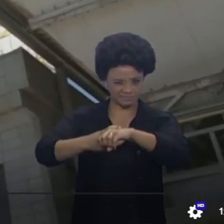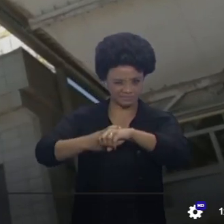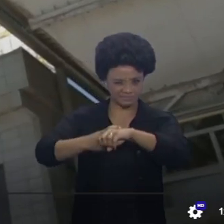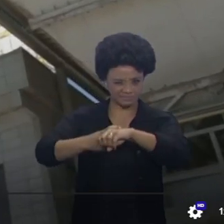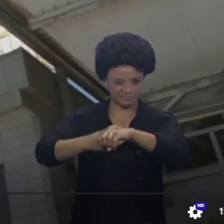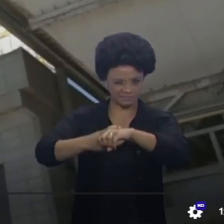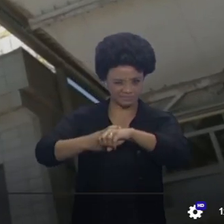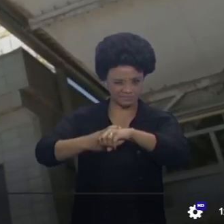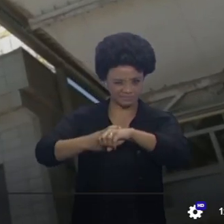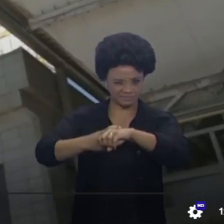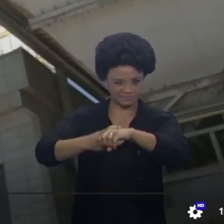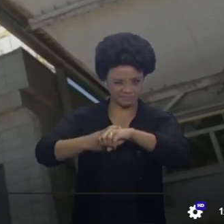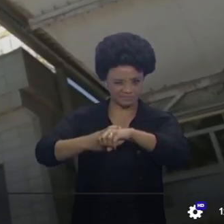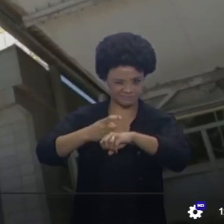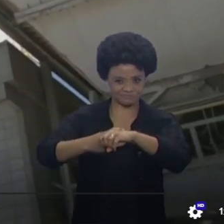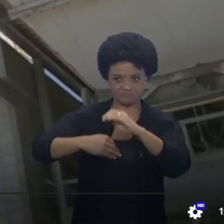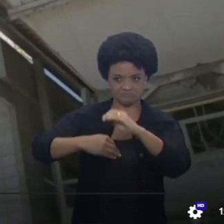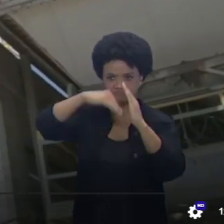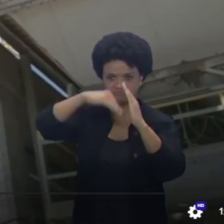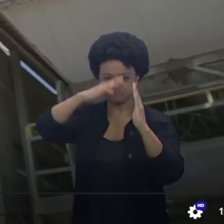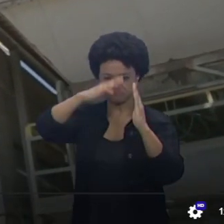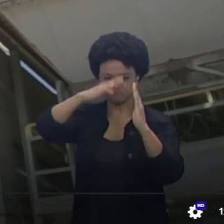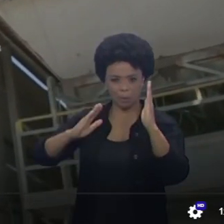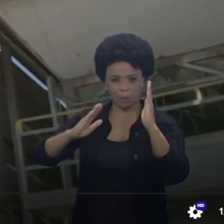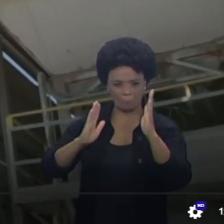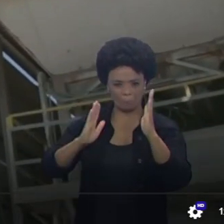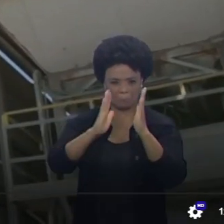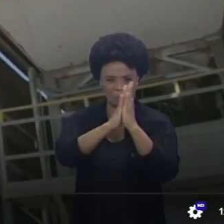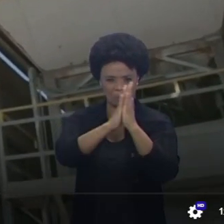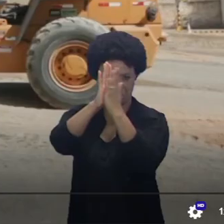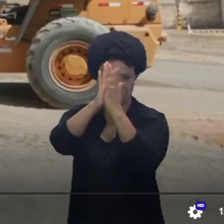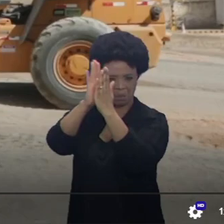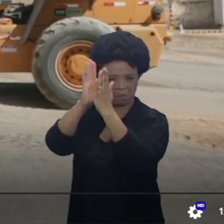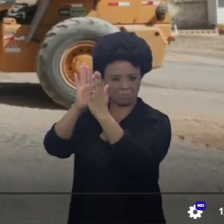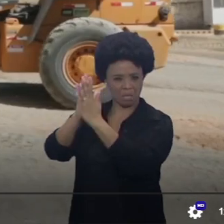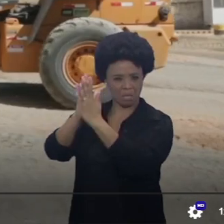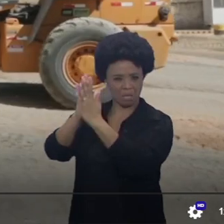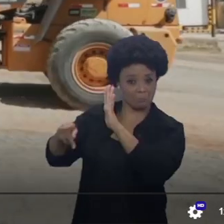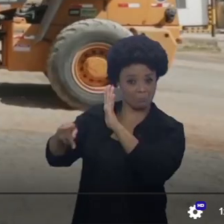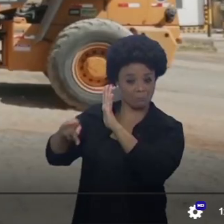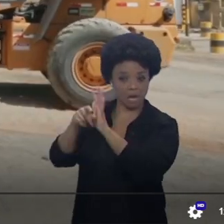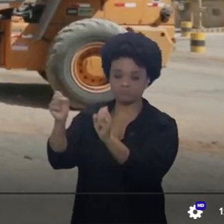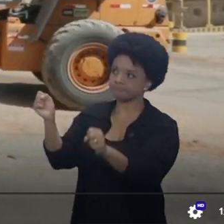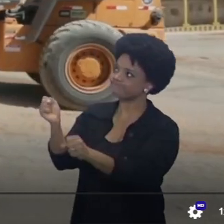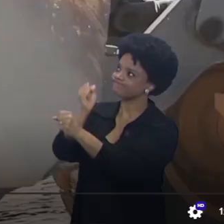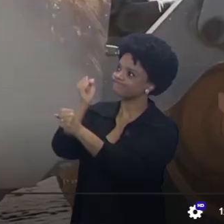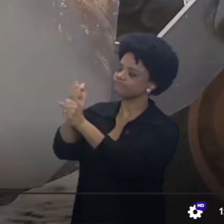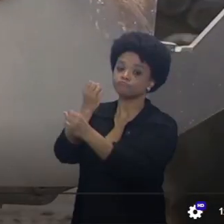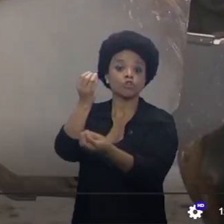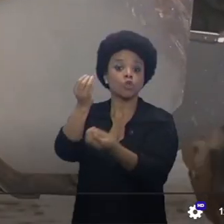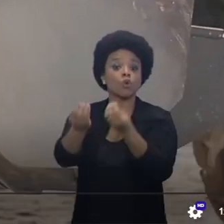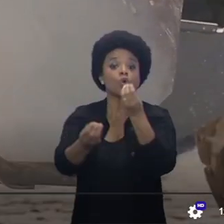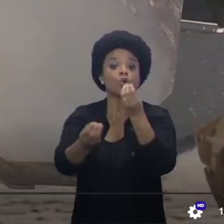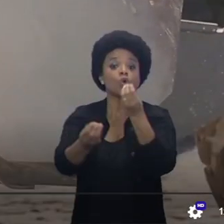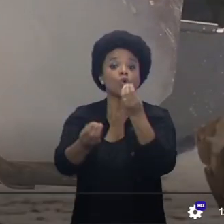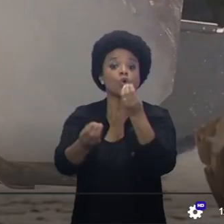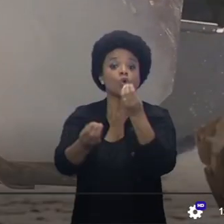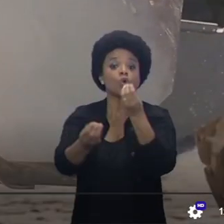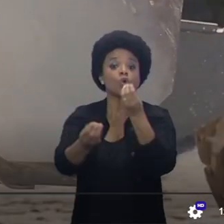utilizado em construções. A receita é simples, só precisamos